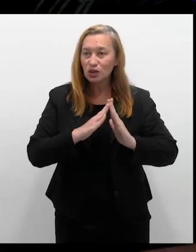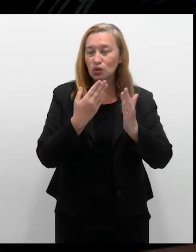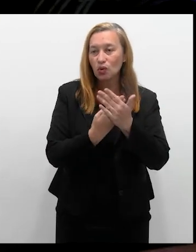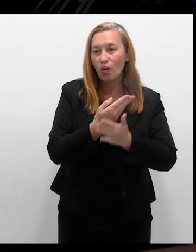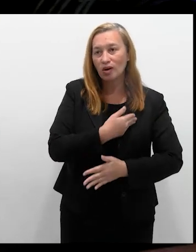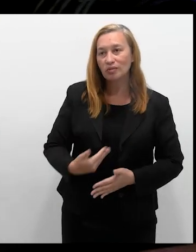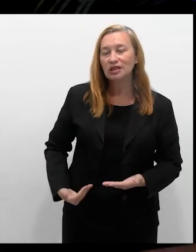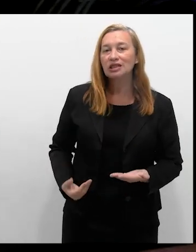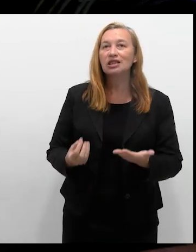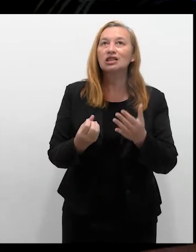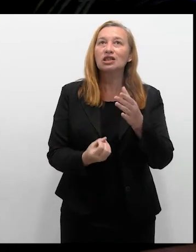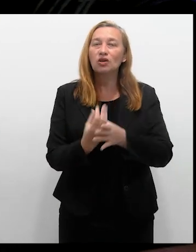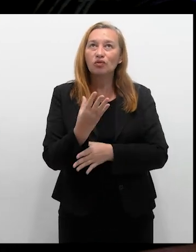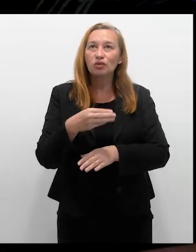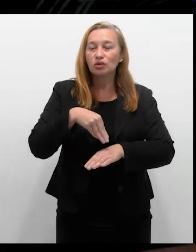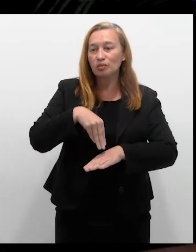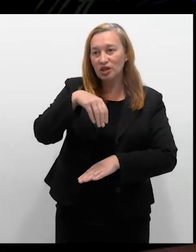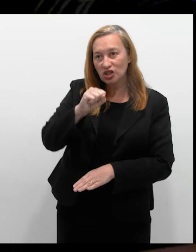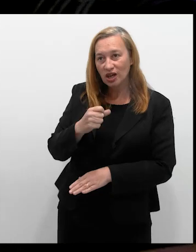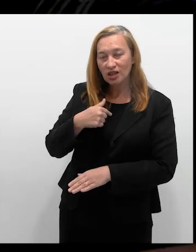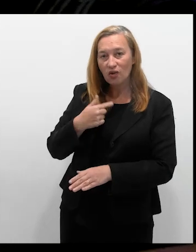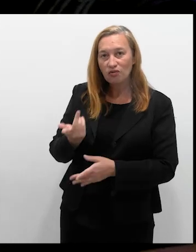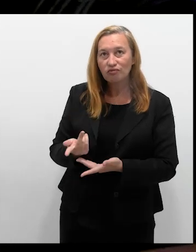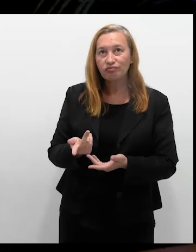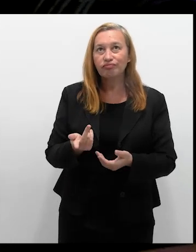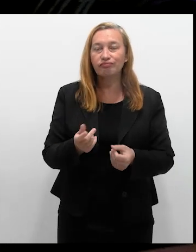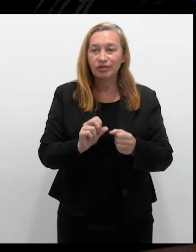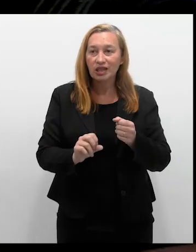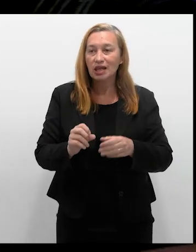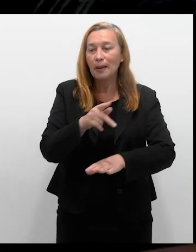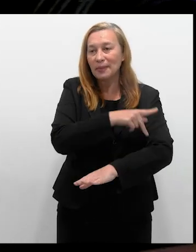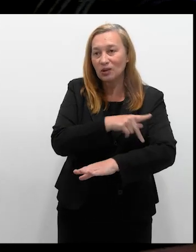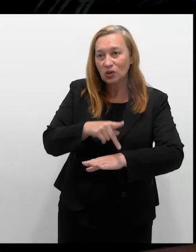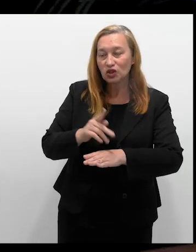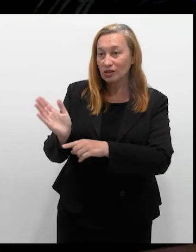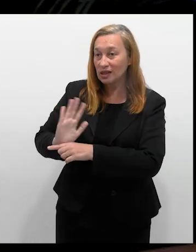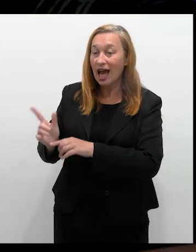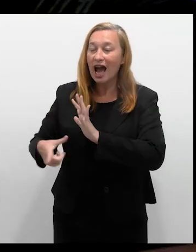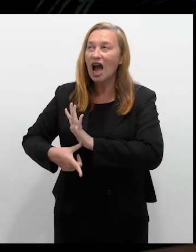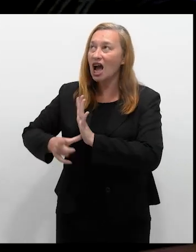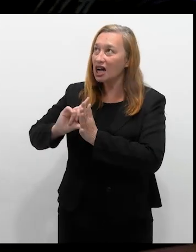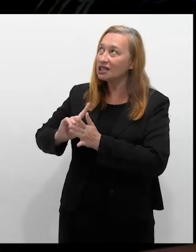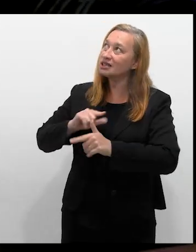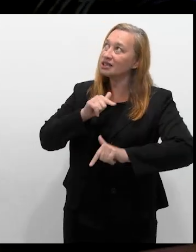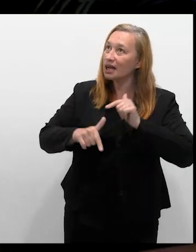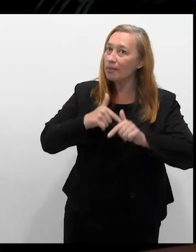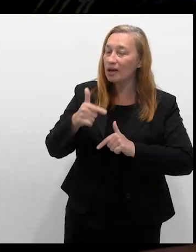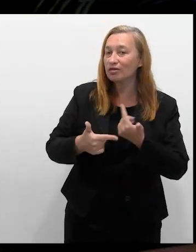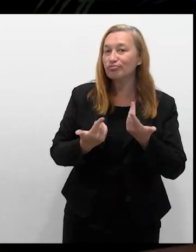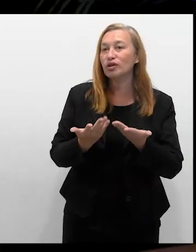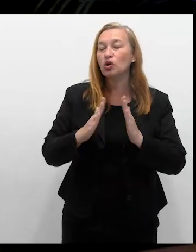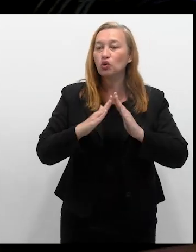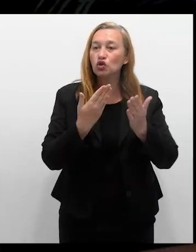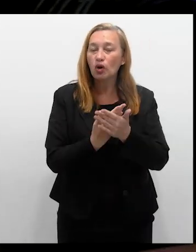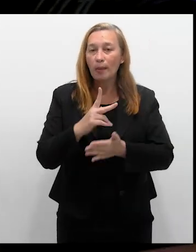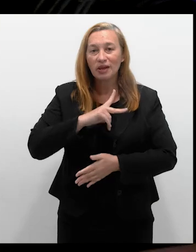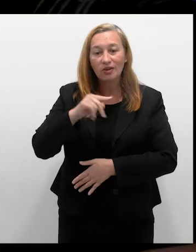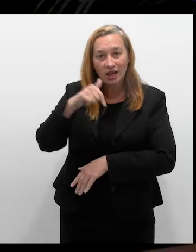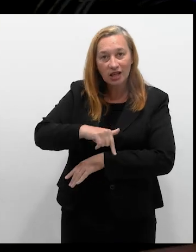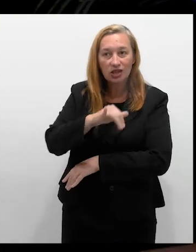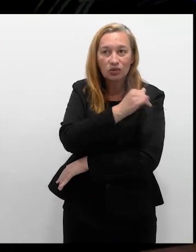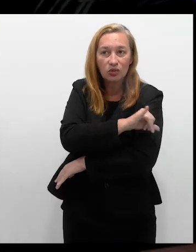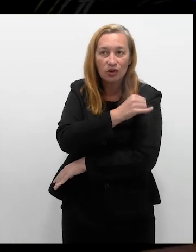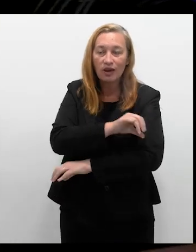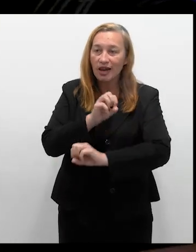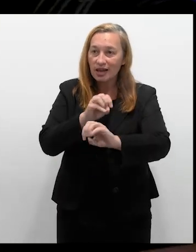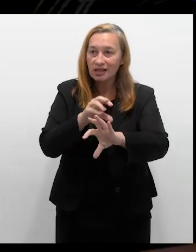Esse projeto surgiu no mestrado que eu fiz sobre pedagogia do cinema. Eu, antes disso, tinha trabalhado numa escola particular aqui no